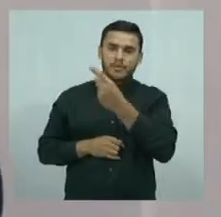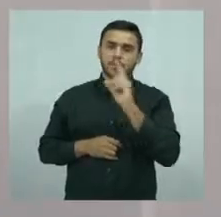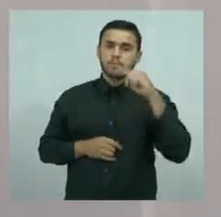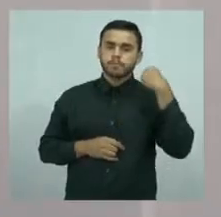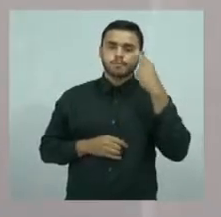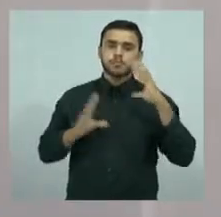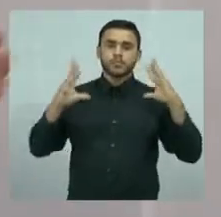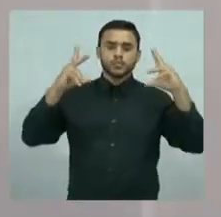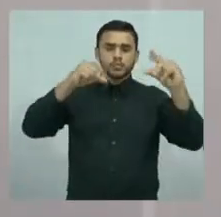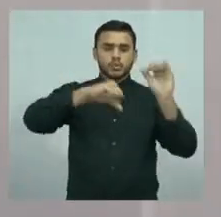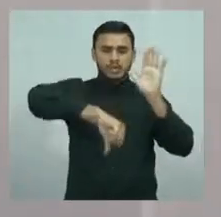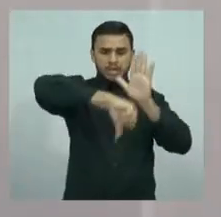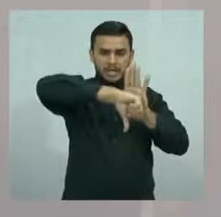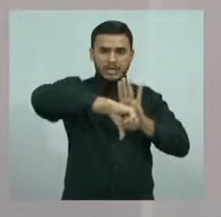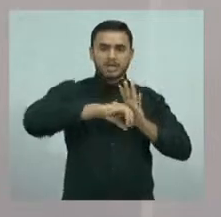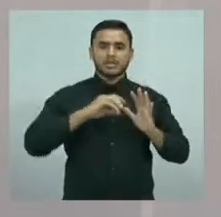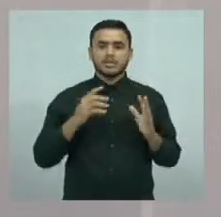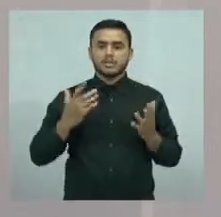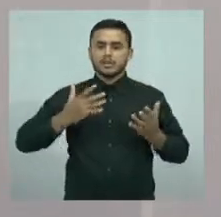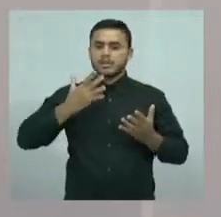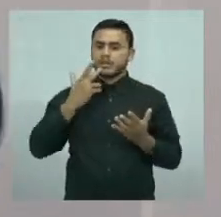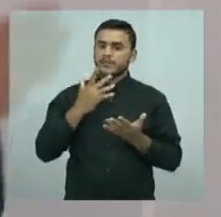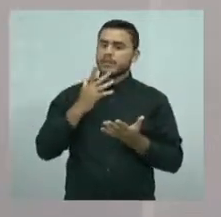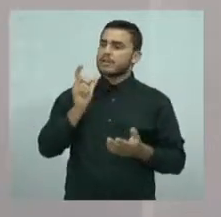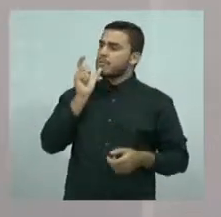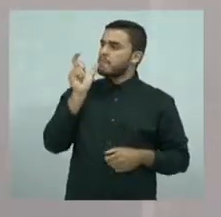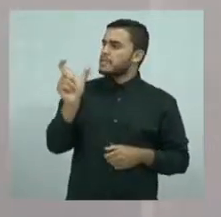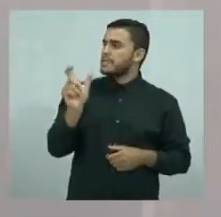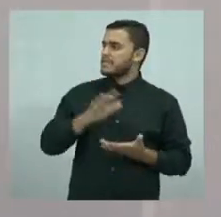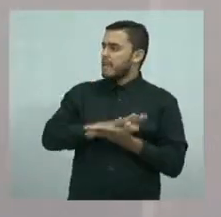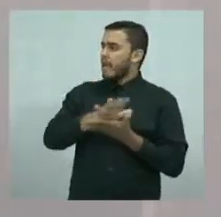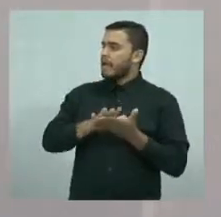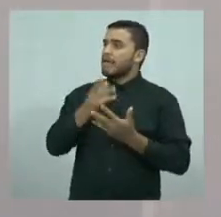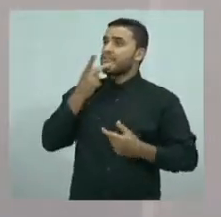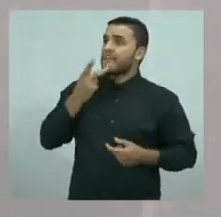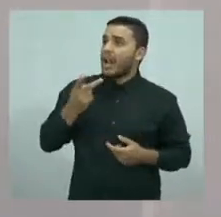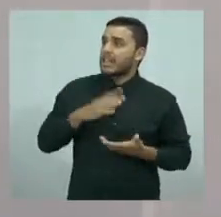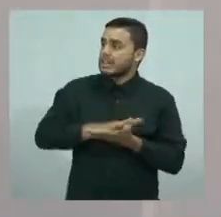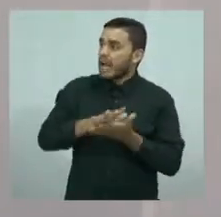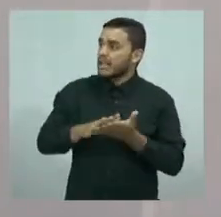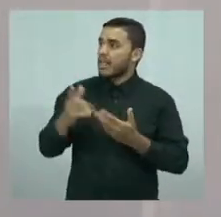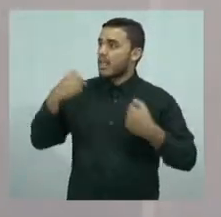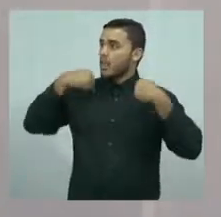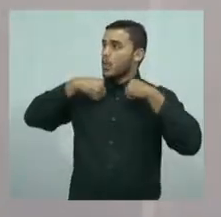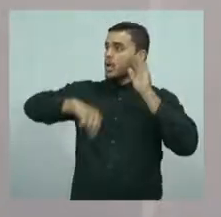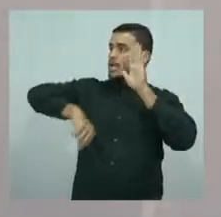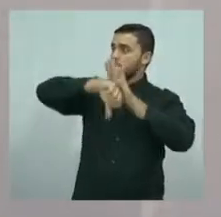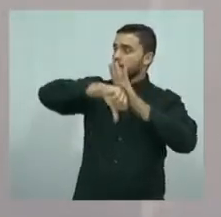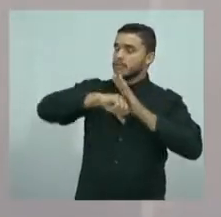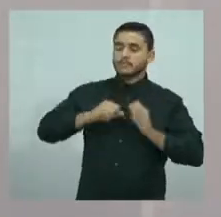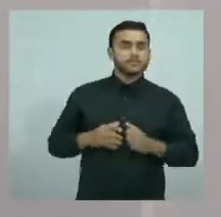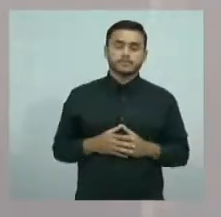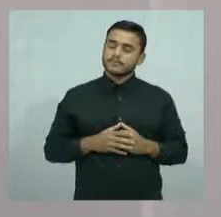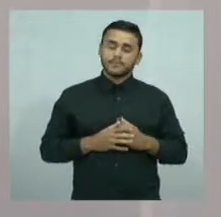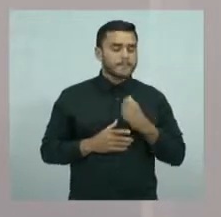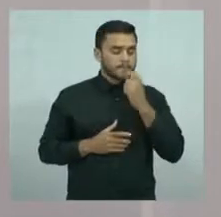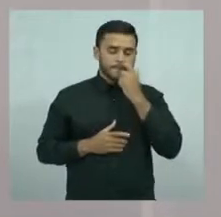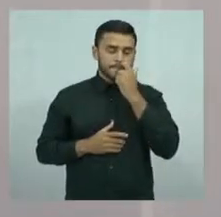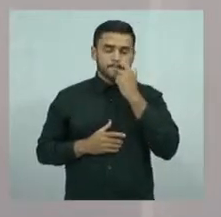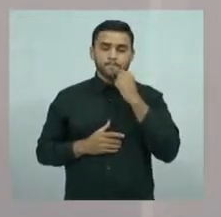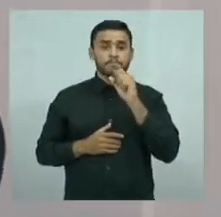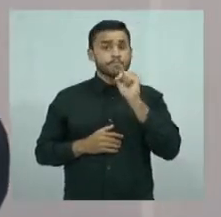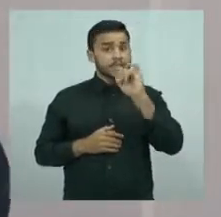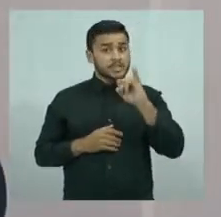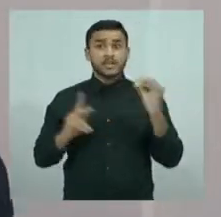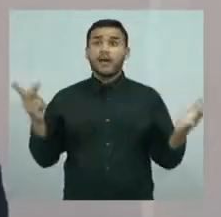criminalizar tudo, ninguém não pode dizer nada que vai criminalizar. Como quem diz assim, não, se ocorrer um